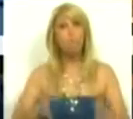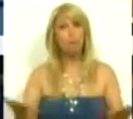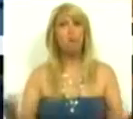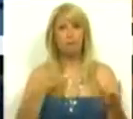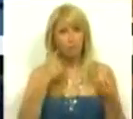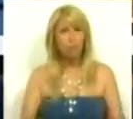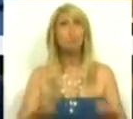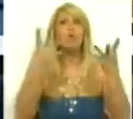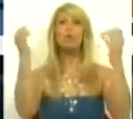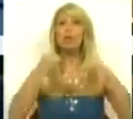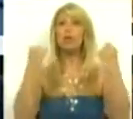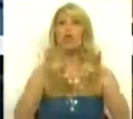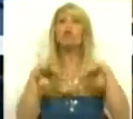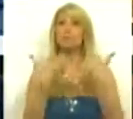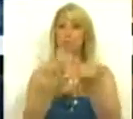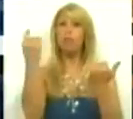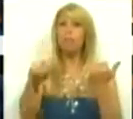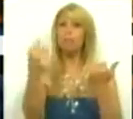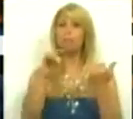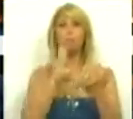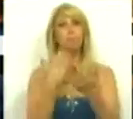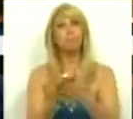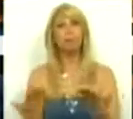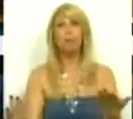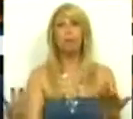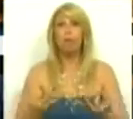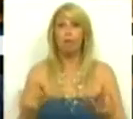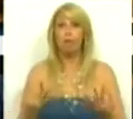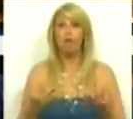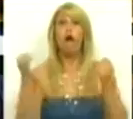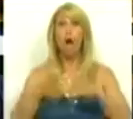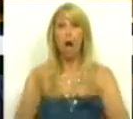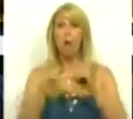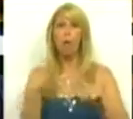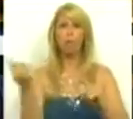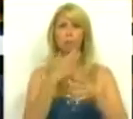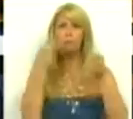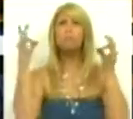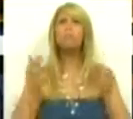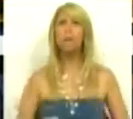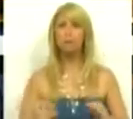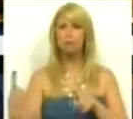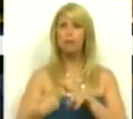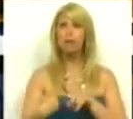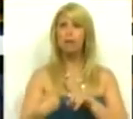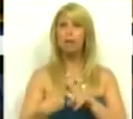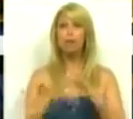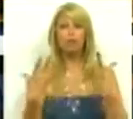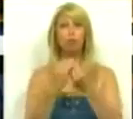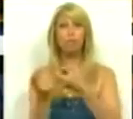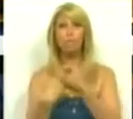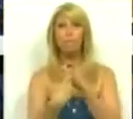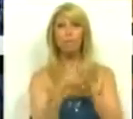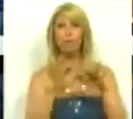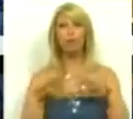conseguido ter concertação social, que motivou, de resto, um acordo bem abrangente e bem ambicioso com os nossos parceiros